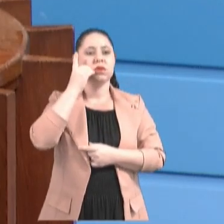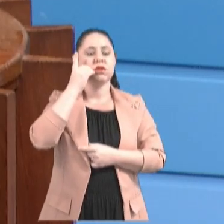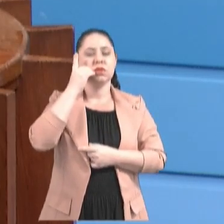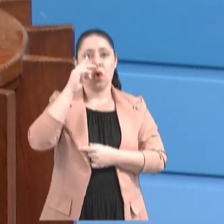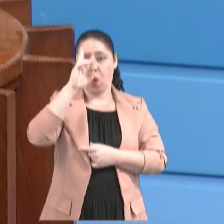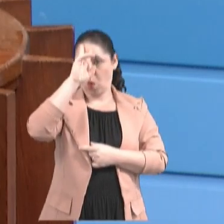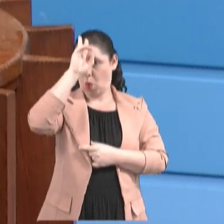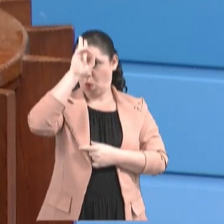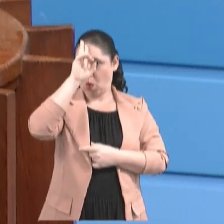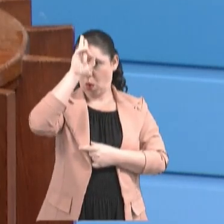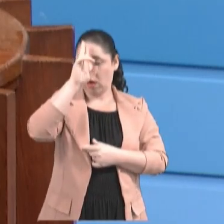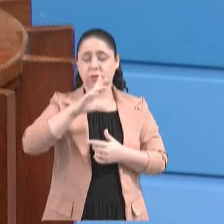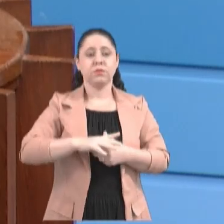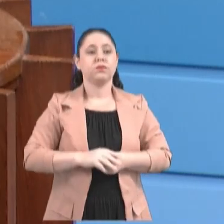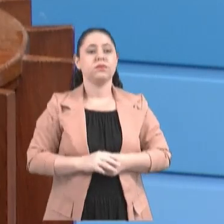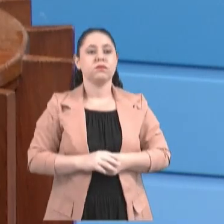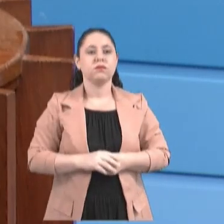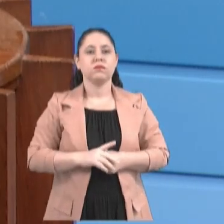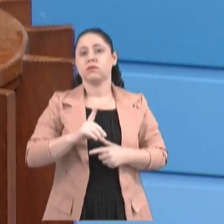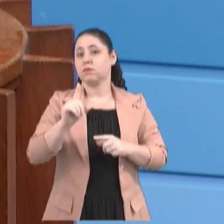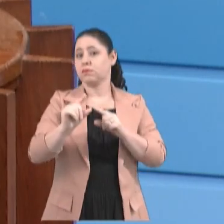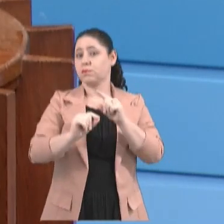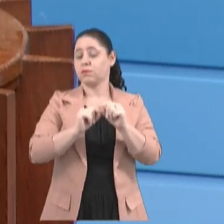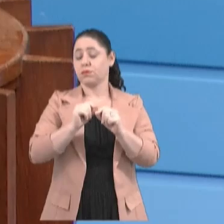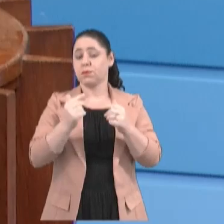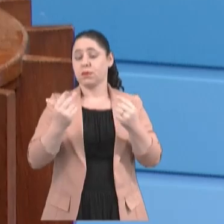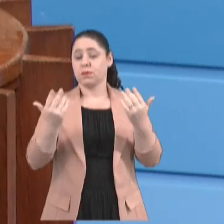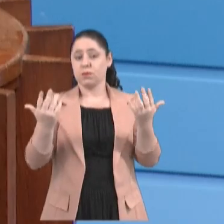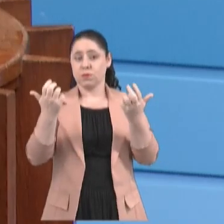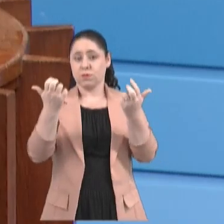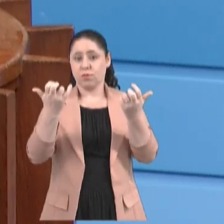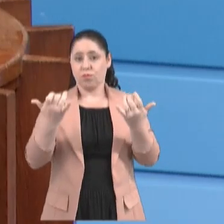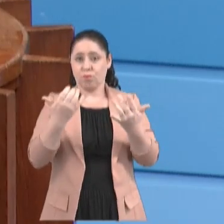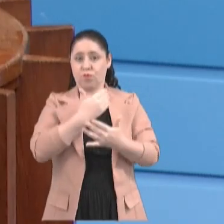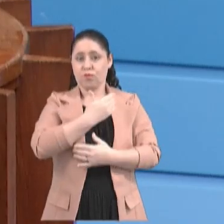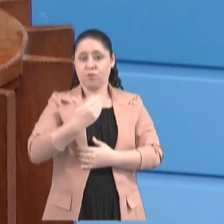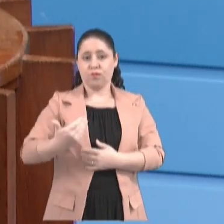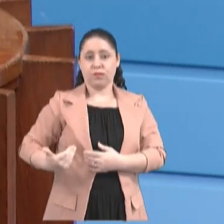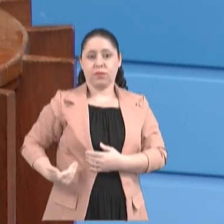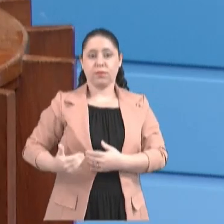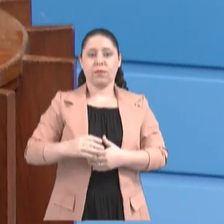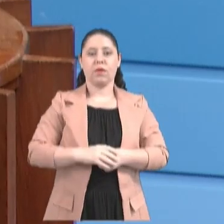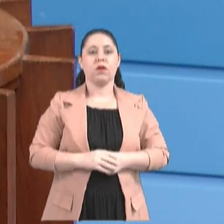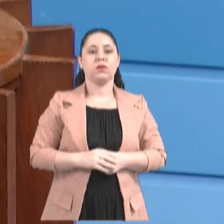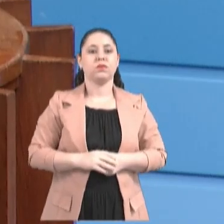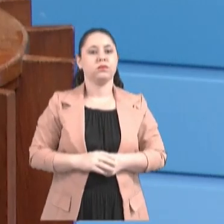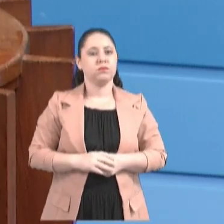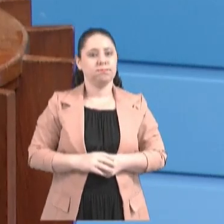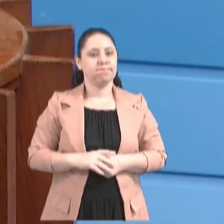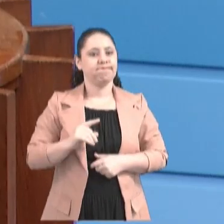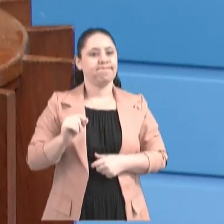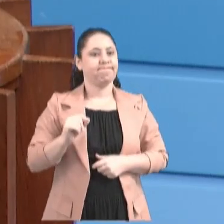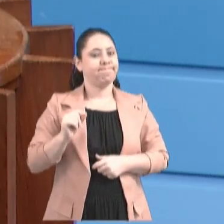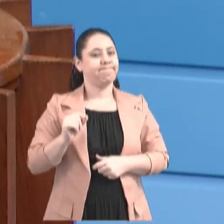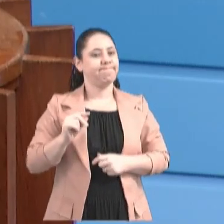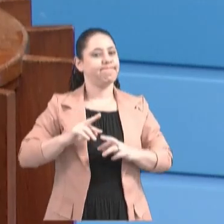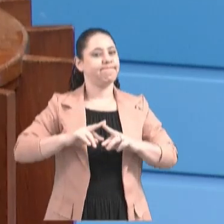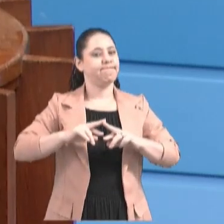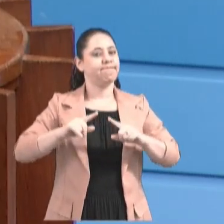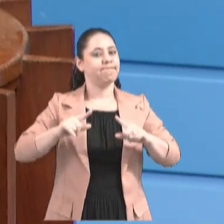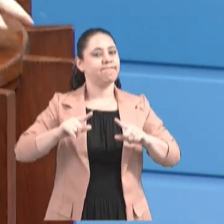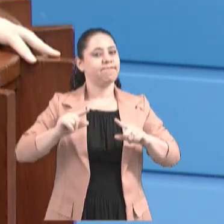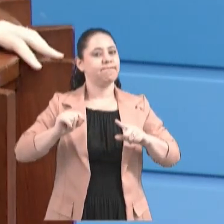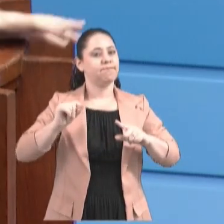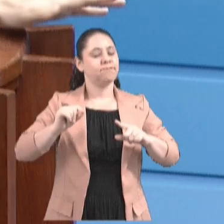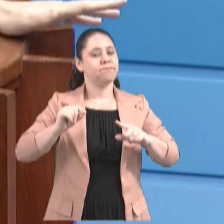Rose Modesto. Isso coloca o governador numa posição diferente